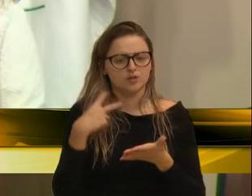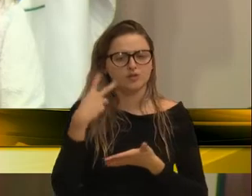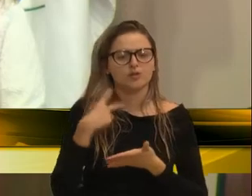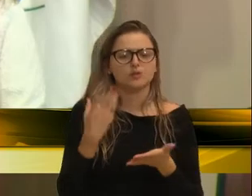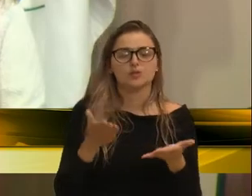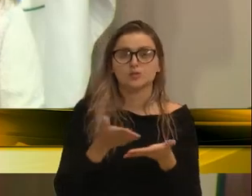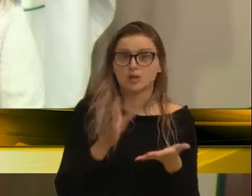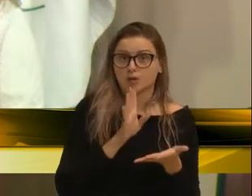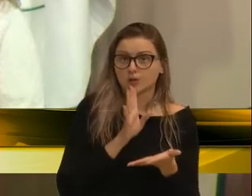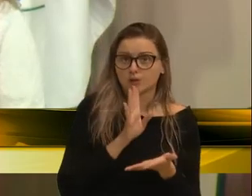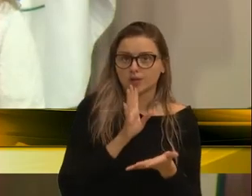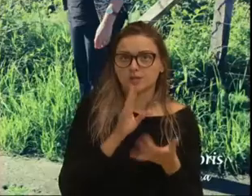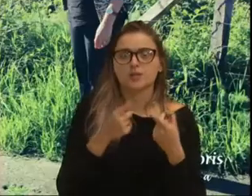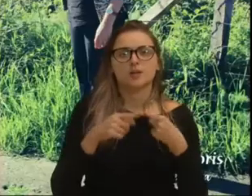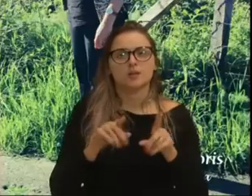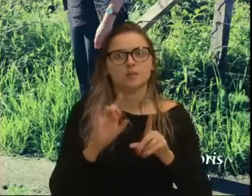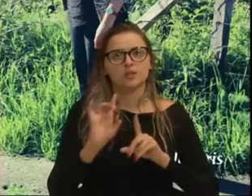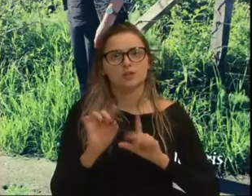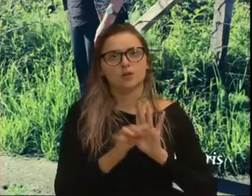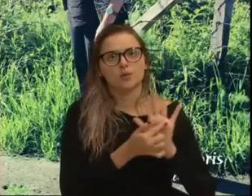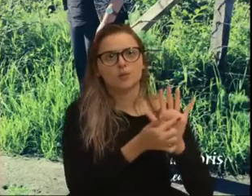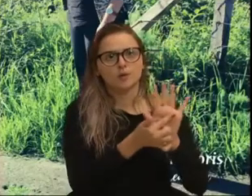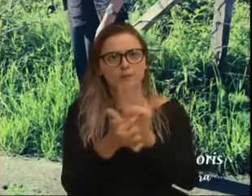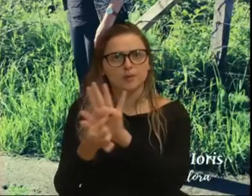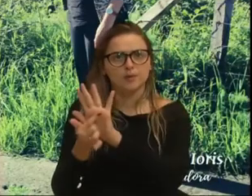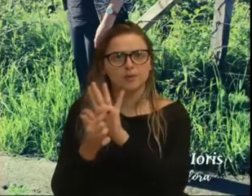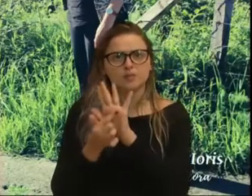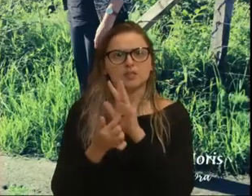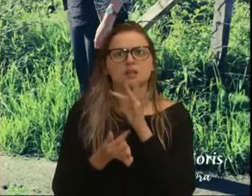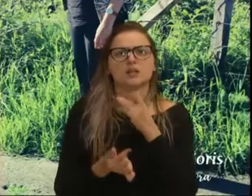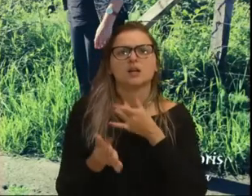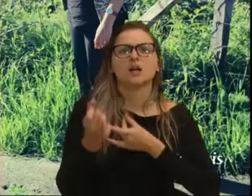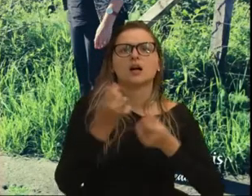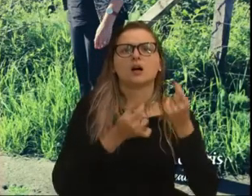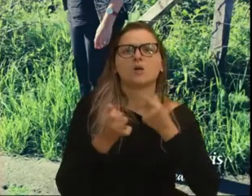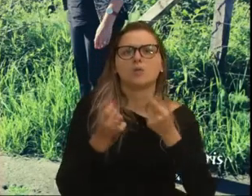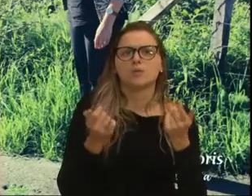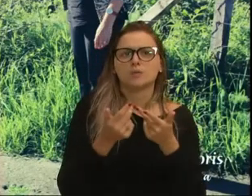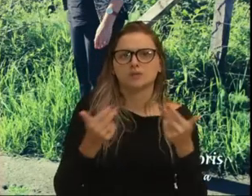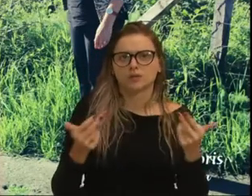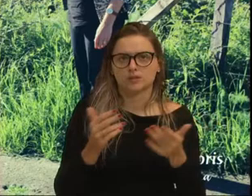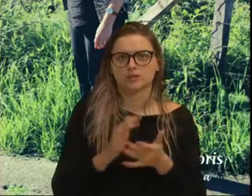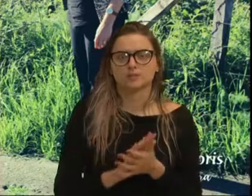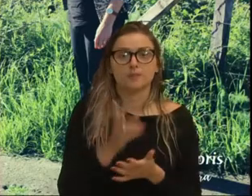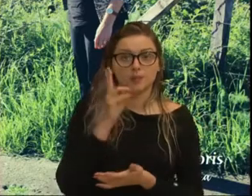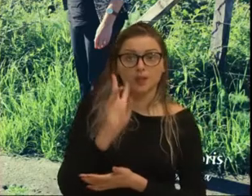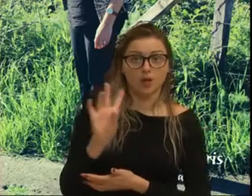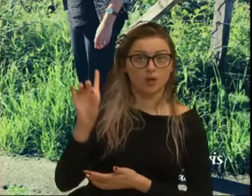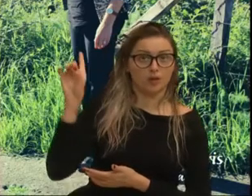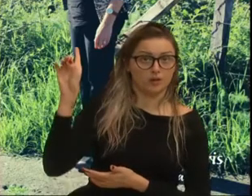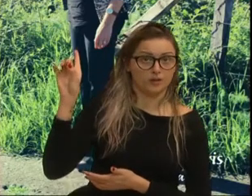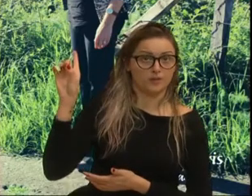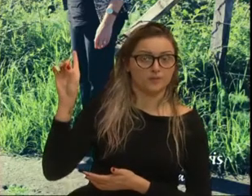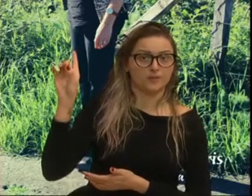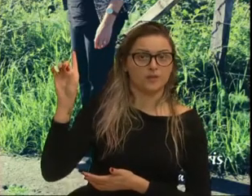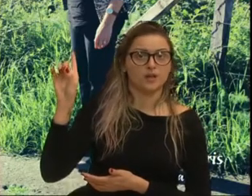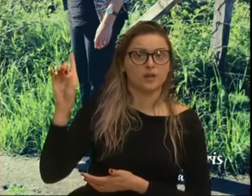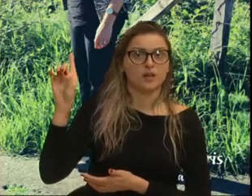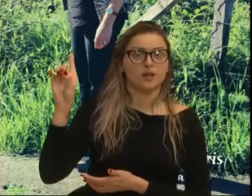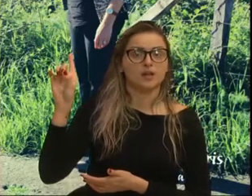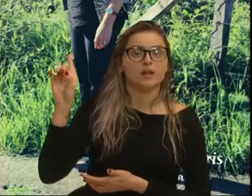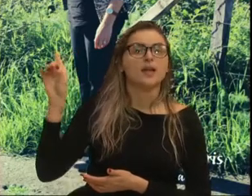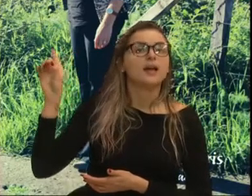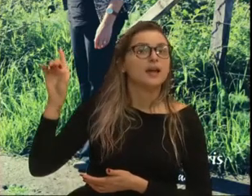com certeza, mas para ilustrar algumas situações. A gente vê aqui,